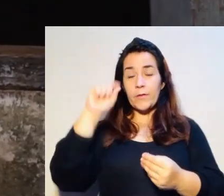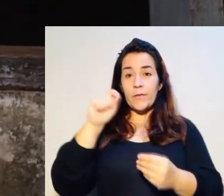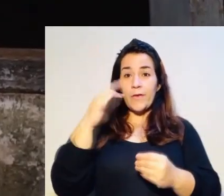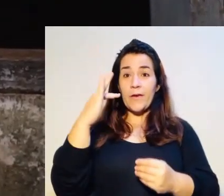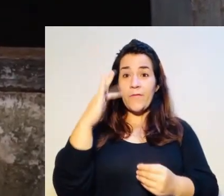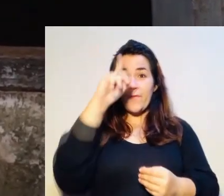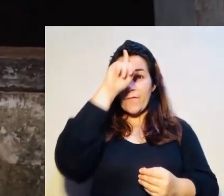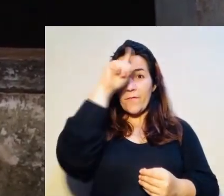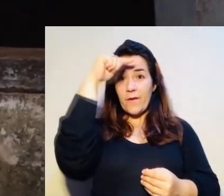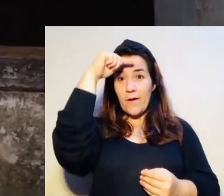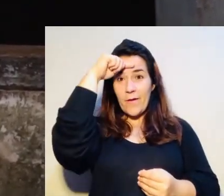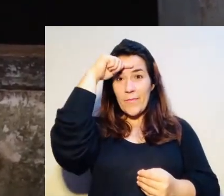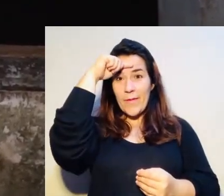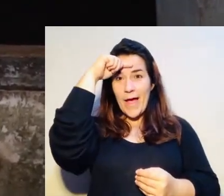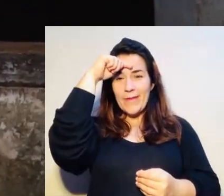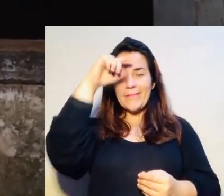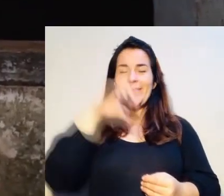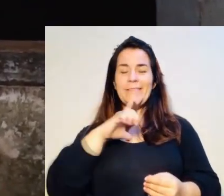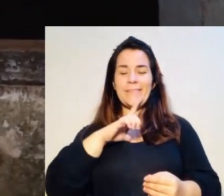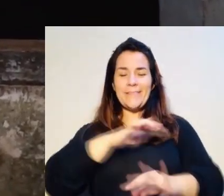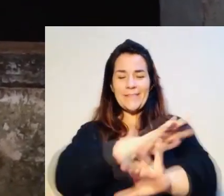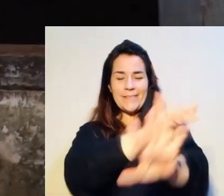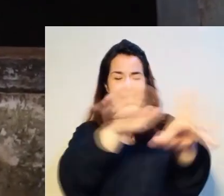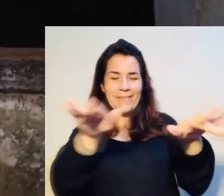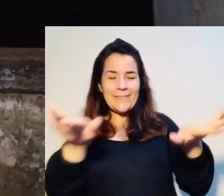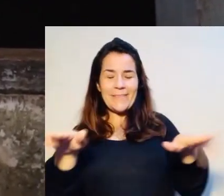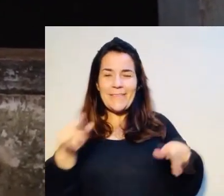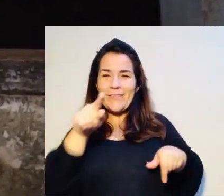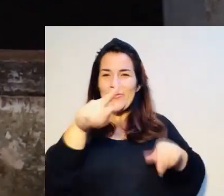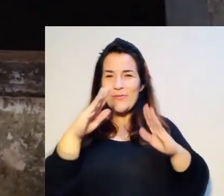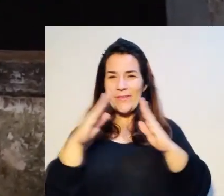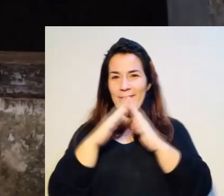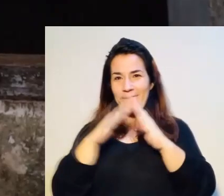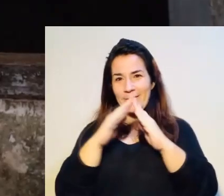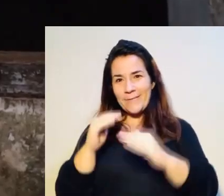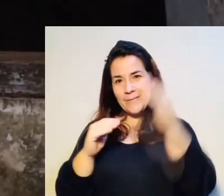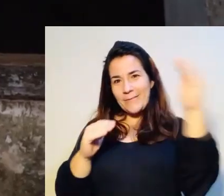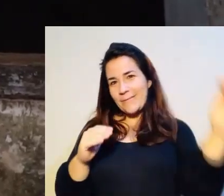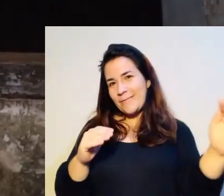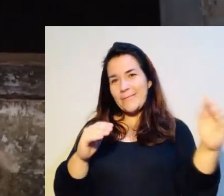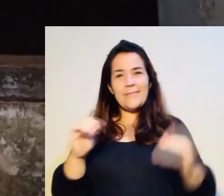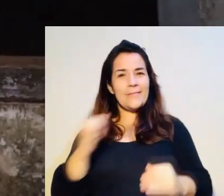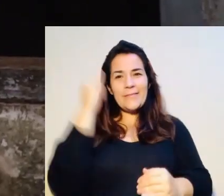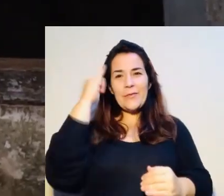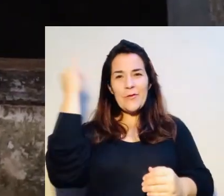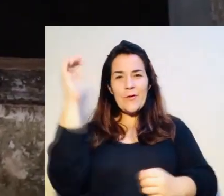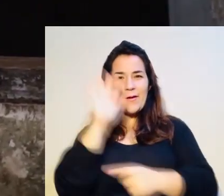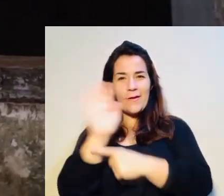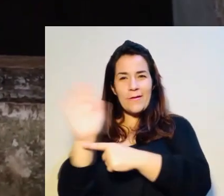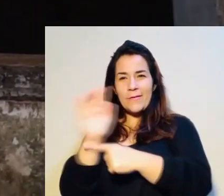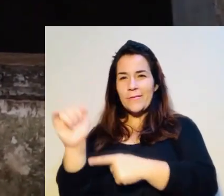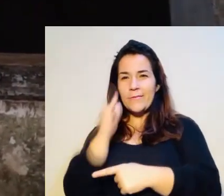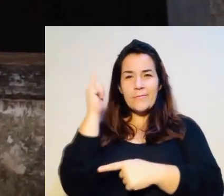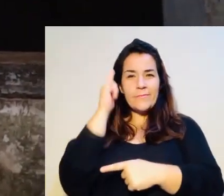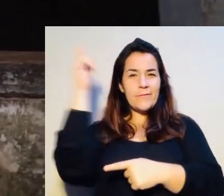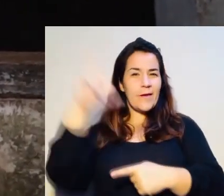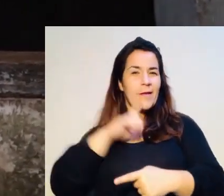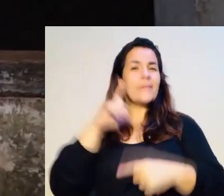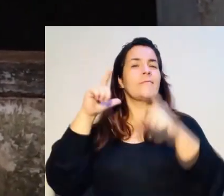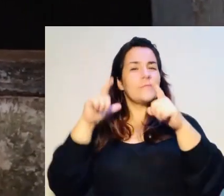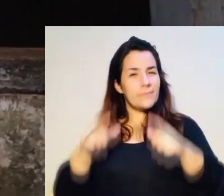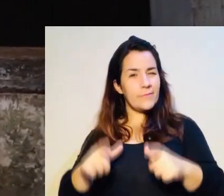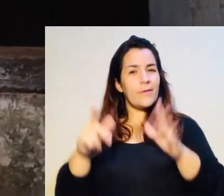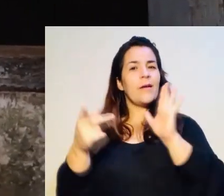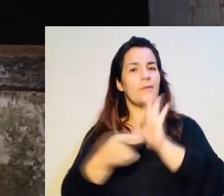nossa farmácia caseira de quintal. E falando em farmácia caseira de quintal, que importância tem esse local,